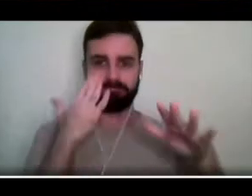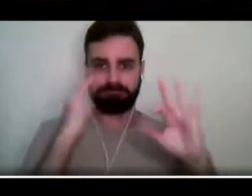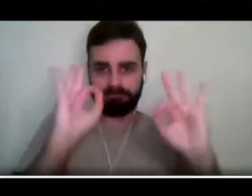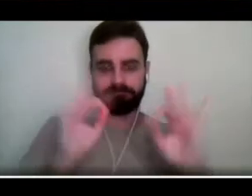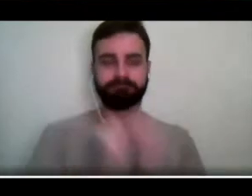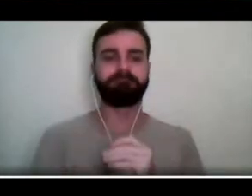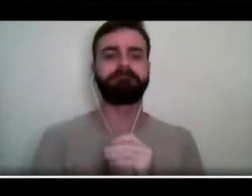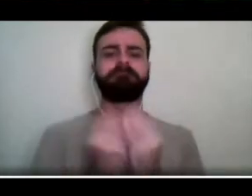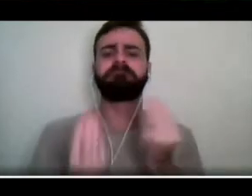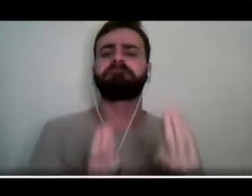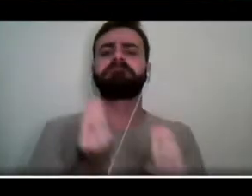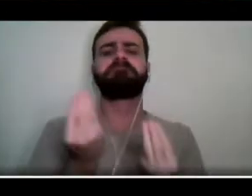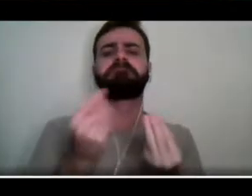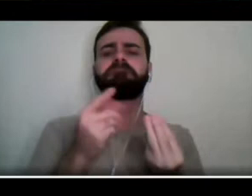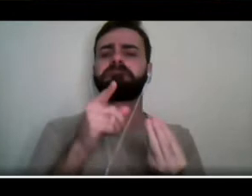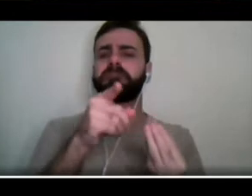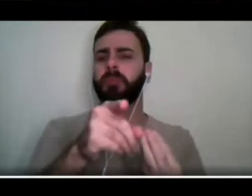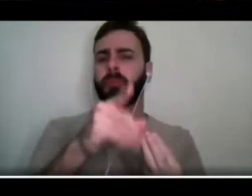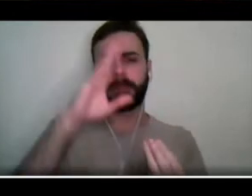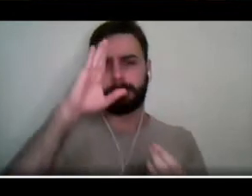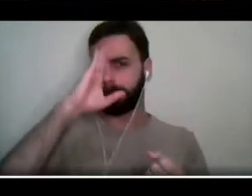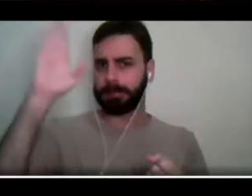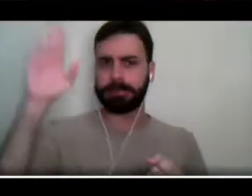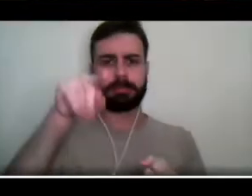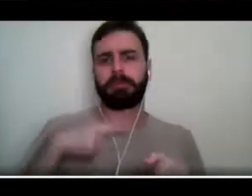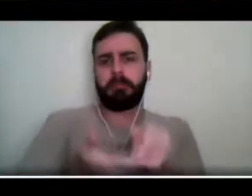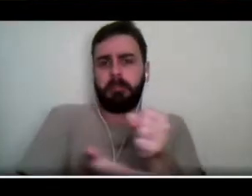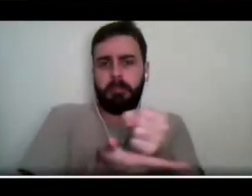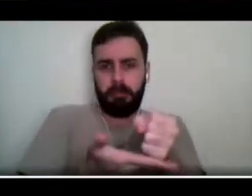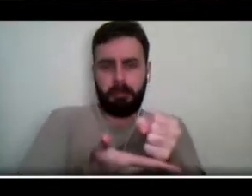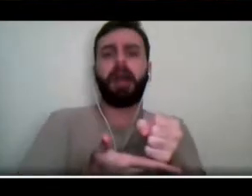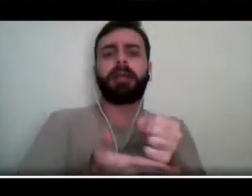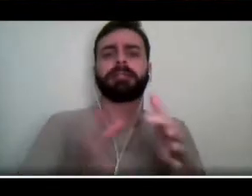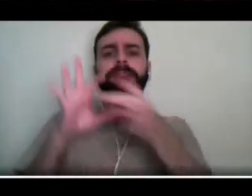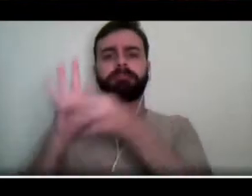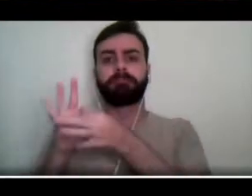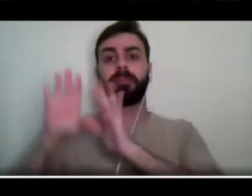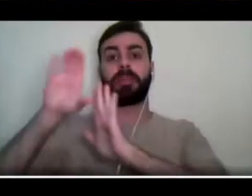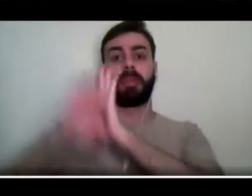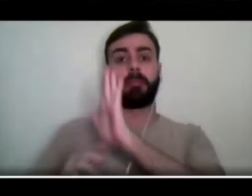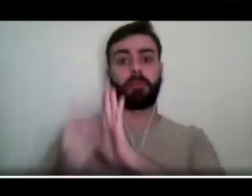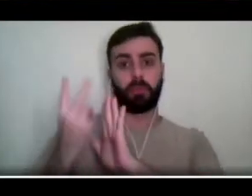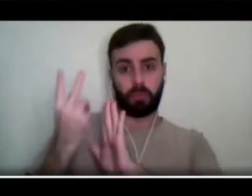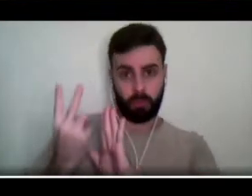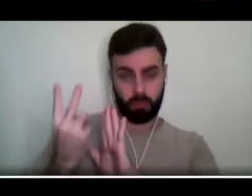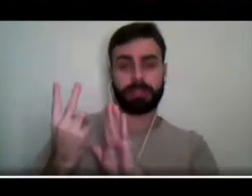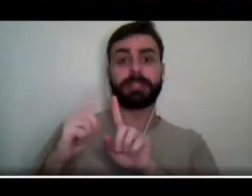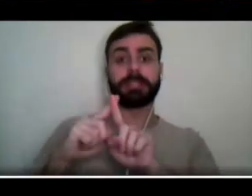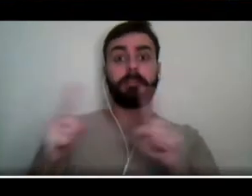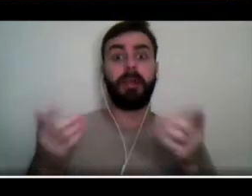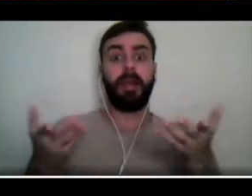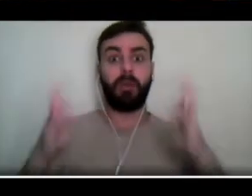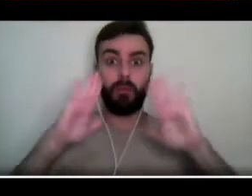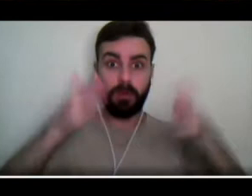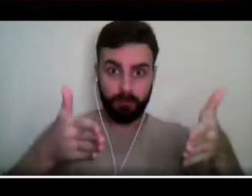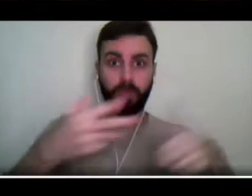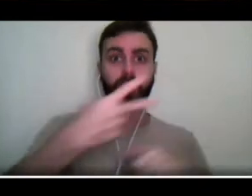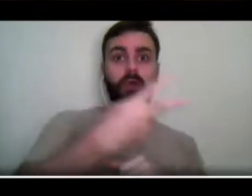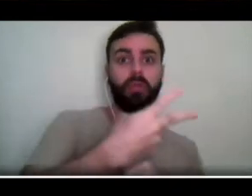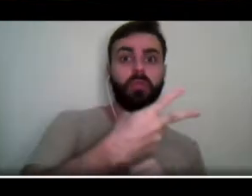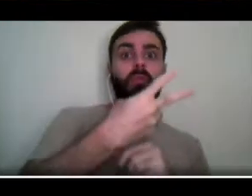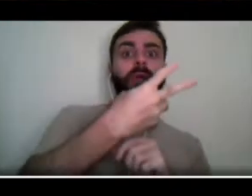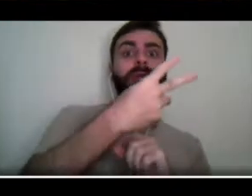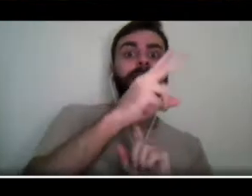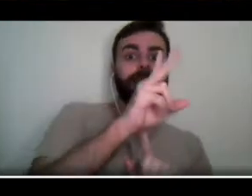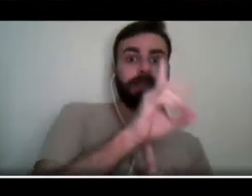Basicamente, as coisas que a gente vai fazer são as mesmas coisas tratadas no capítulo 2, só que agora a notação vetorial